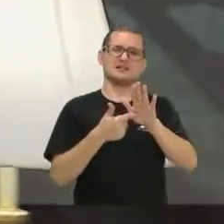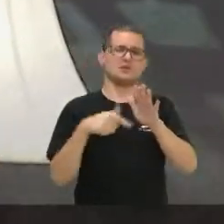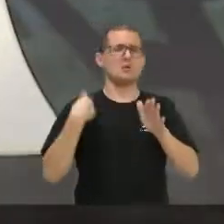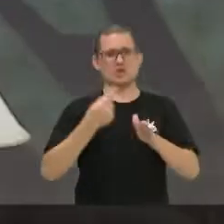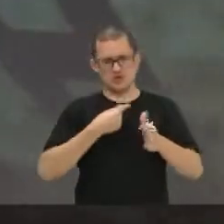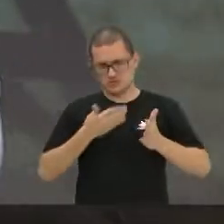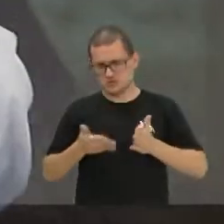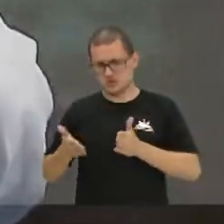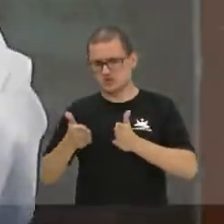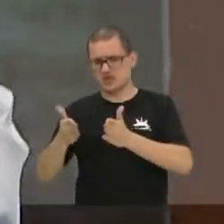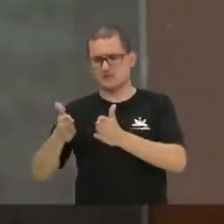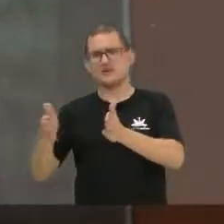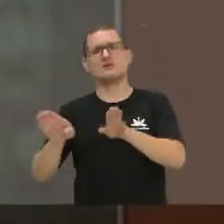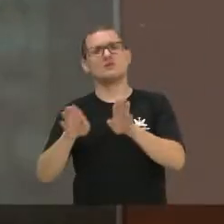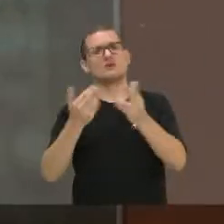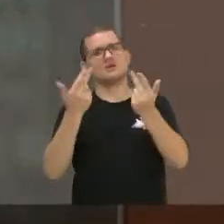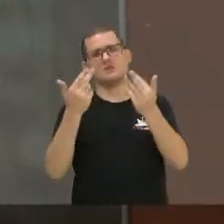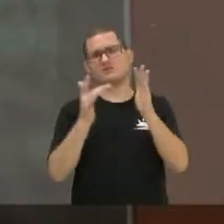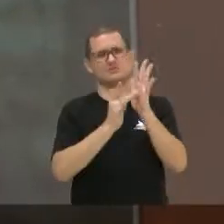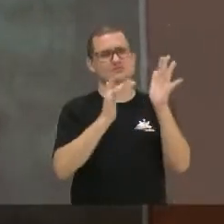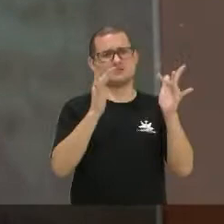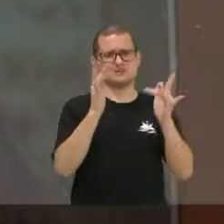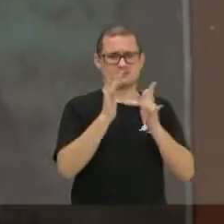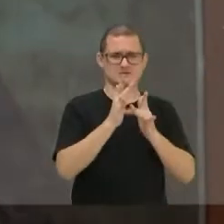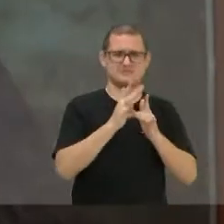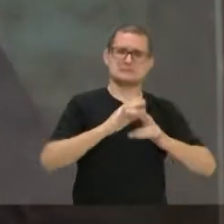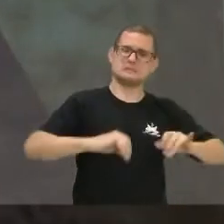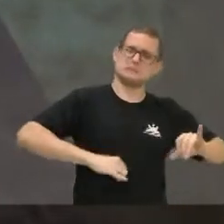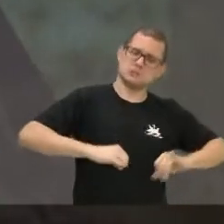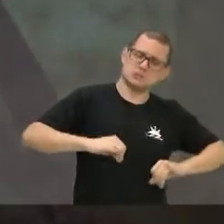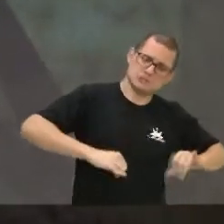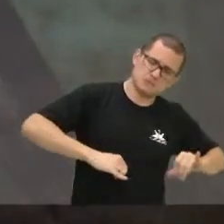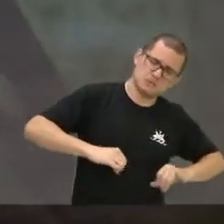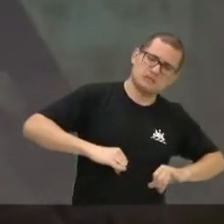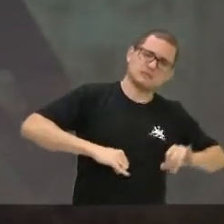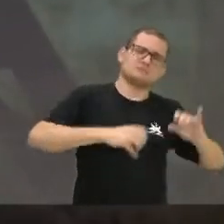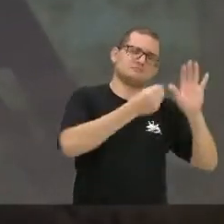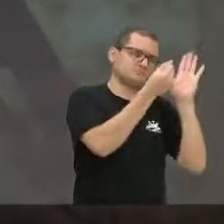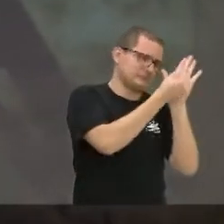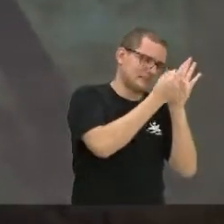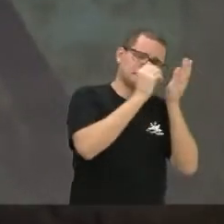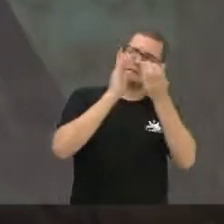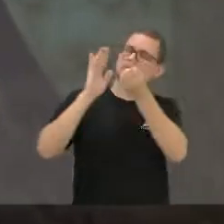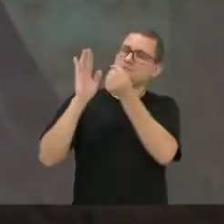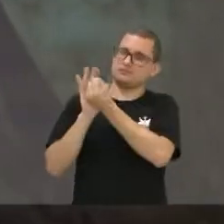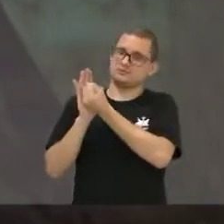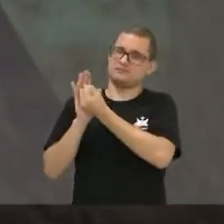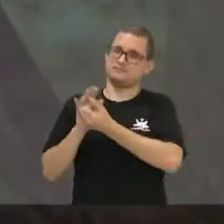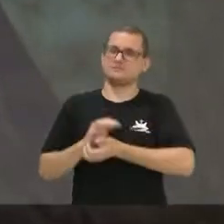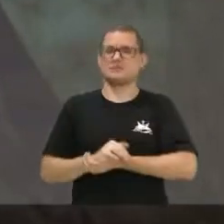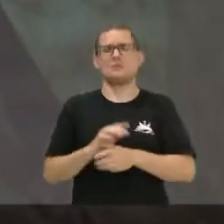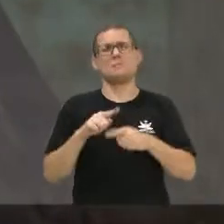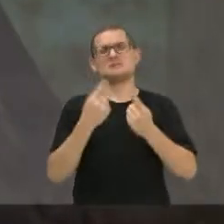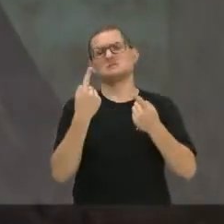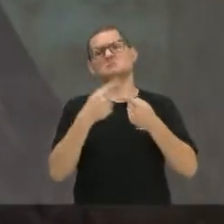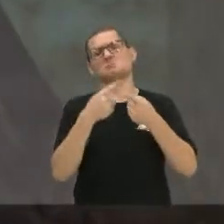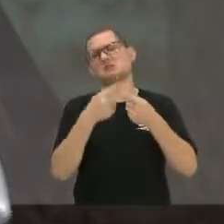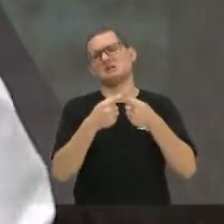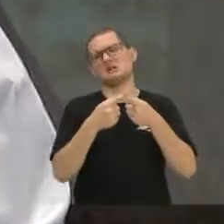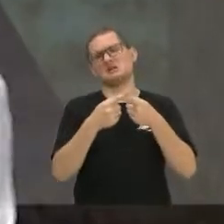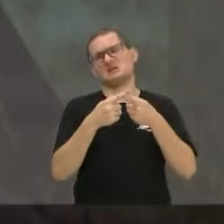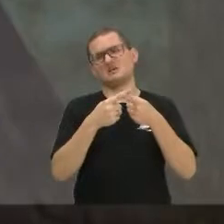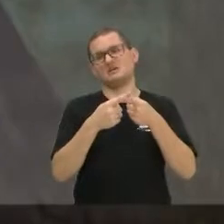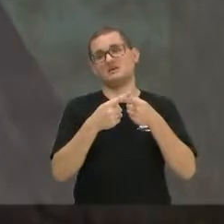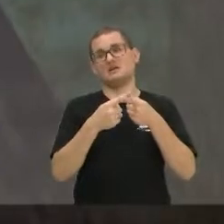percurso de qualquer história em toda dia porque isso